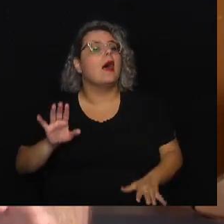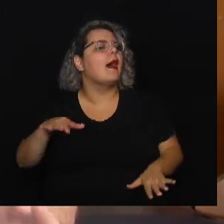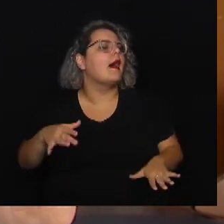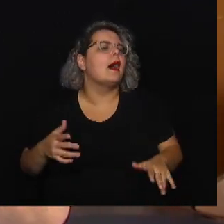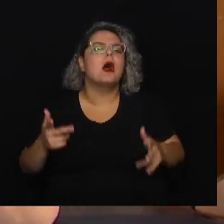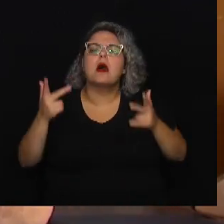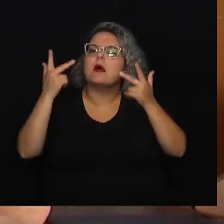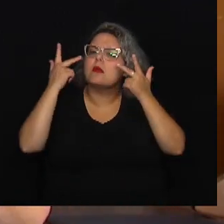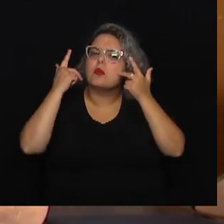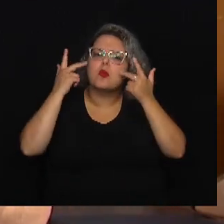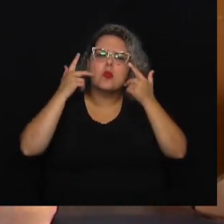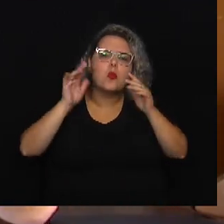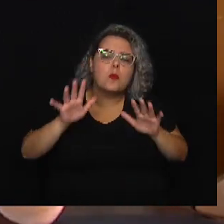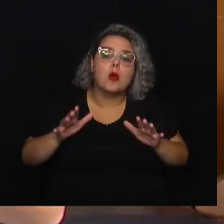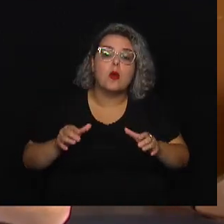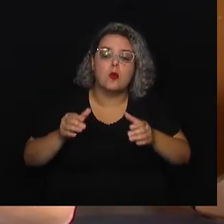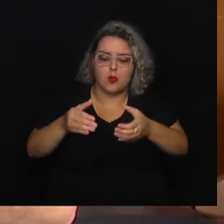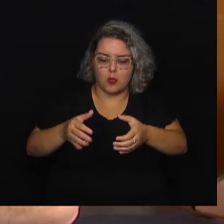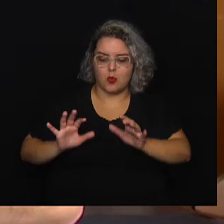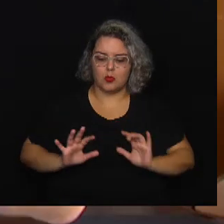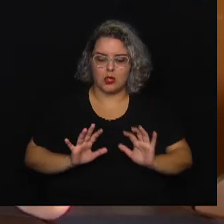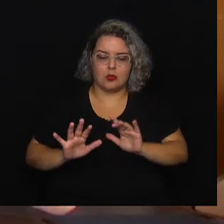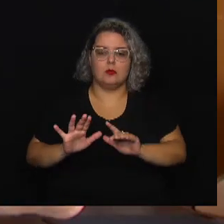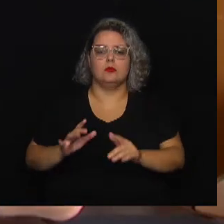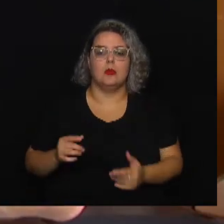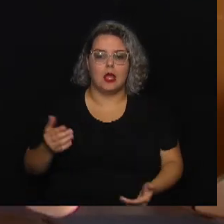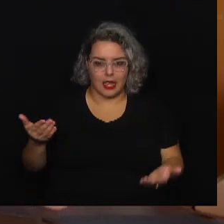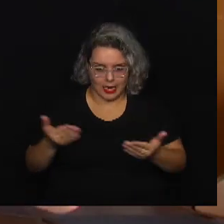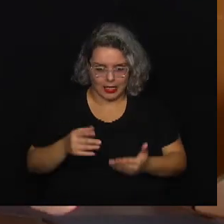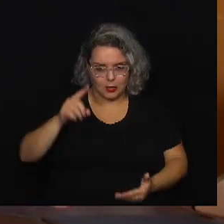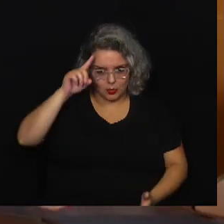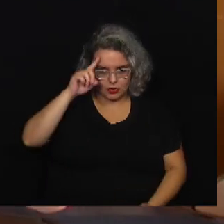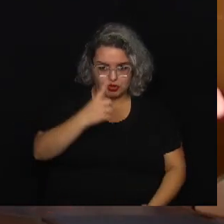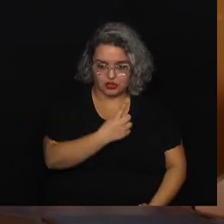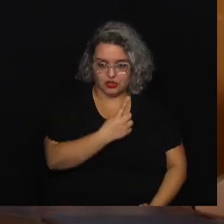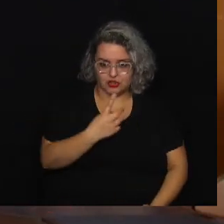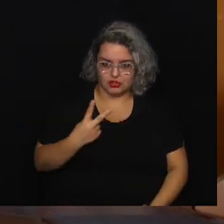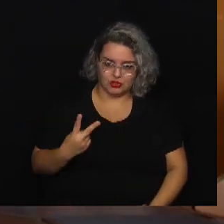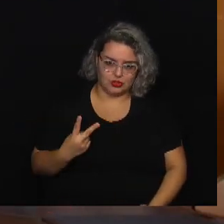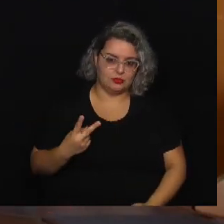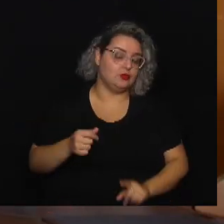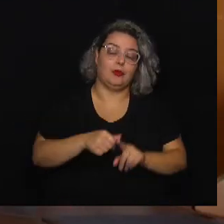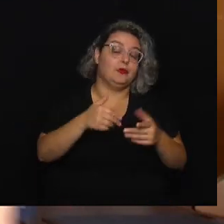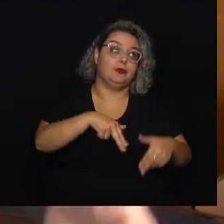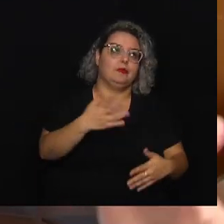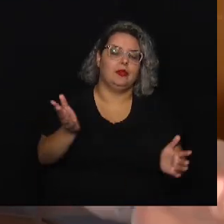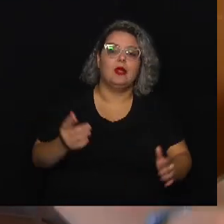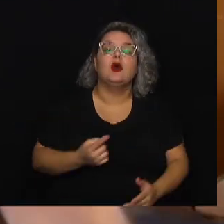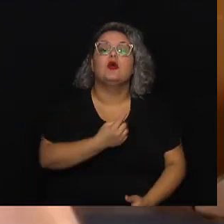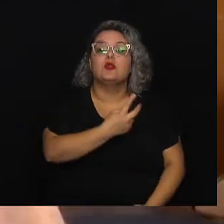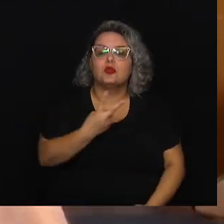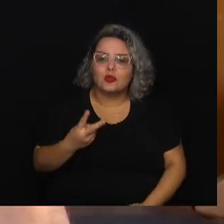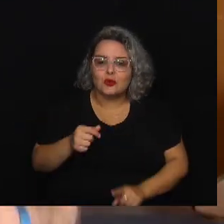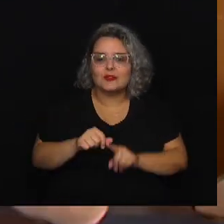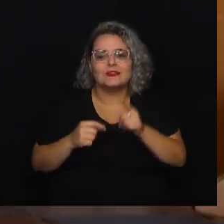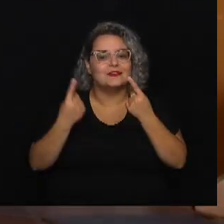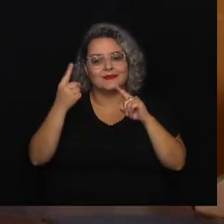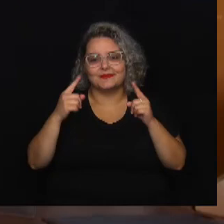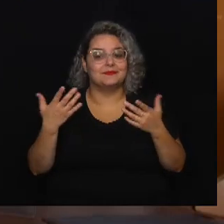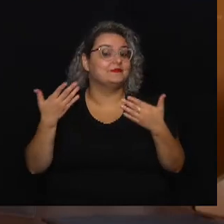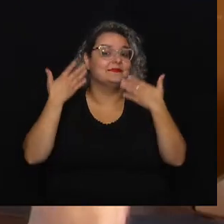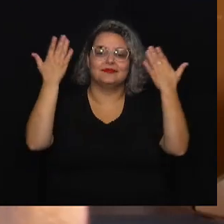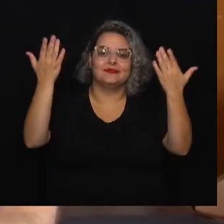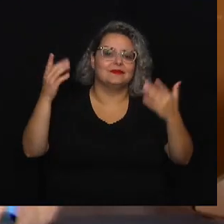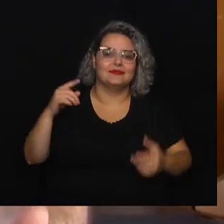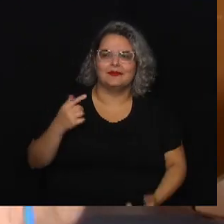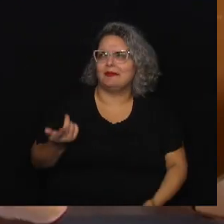tranquilíssimo. Então o bloco vai sair agora dia 12 de novembro, 12 de fevereiro agora, onde eu fui